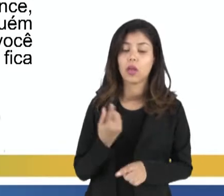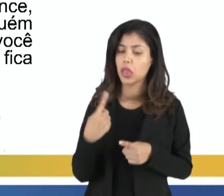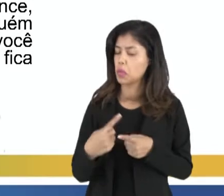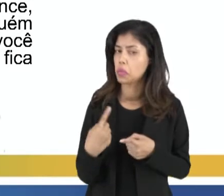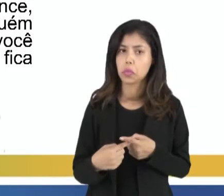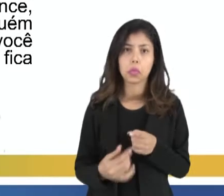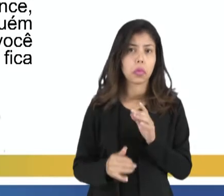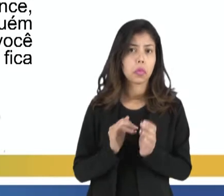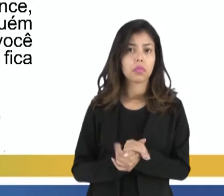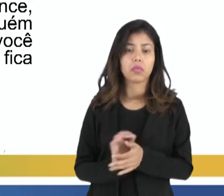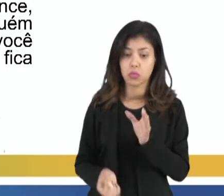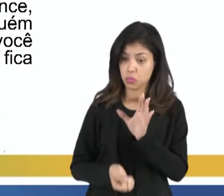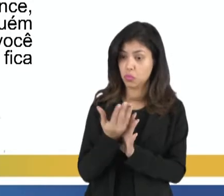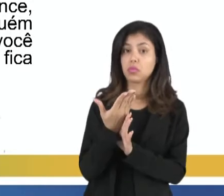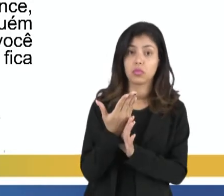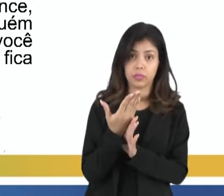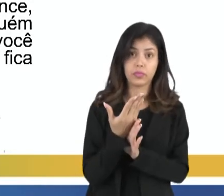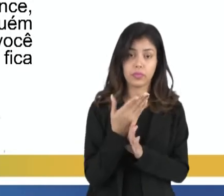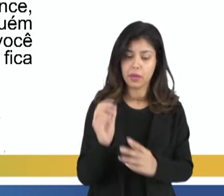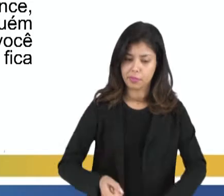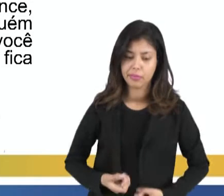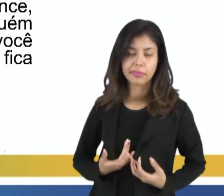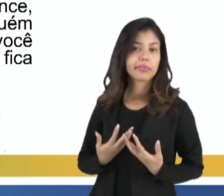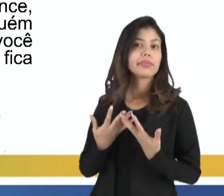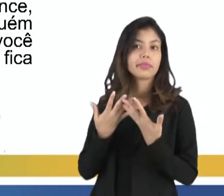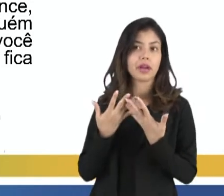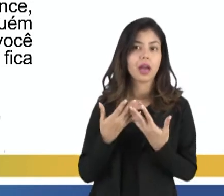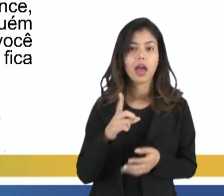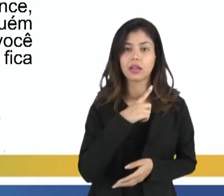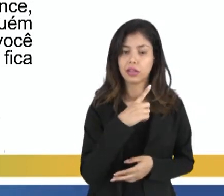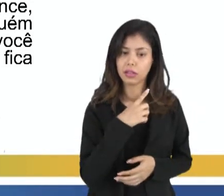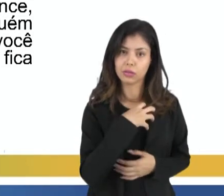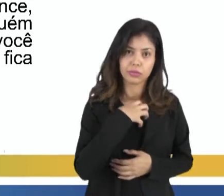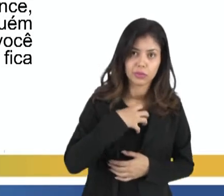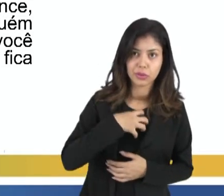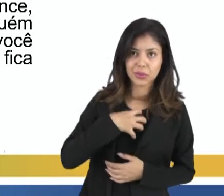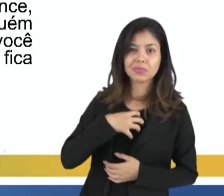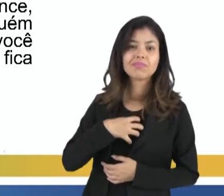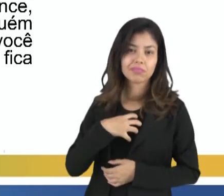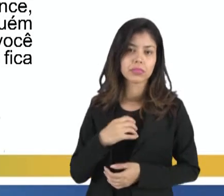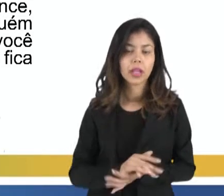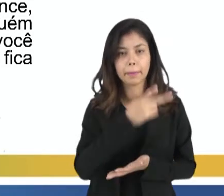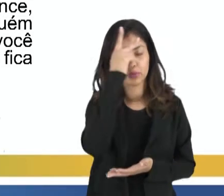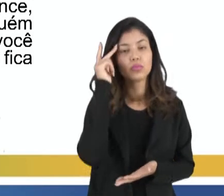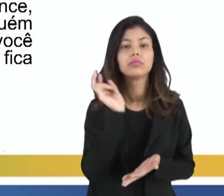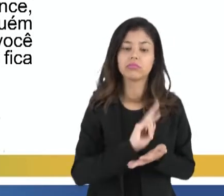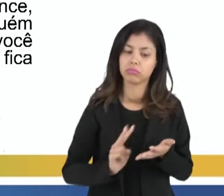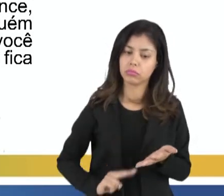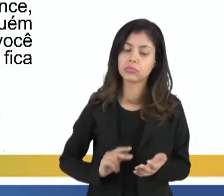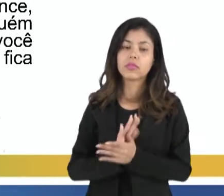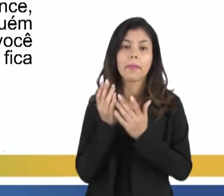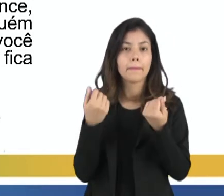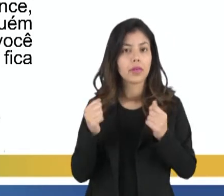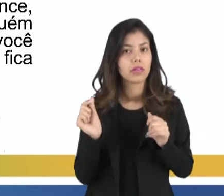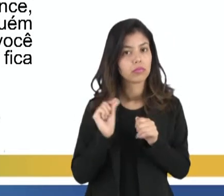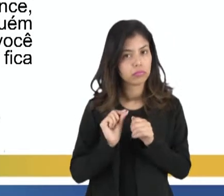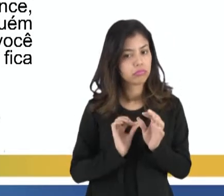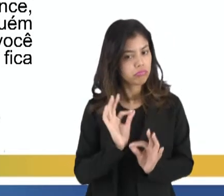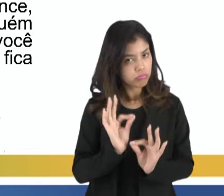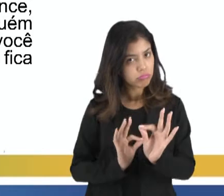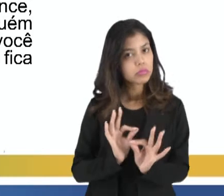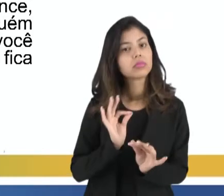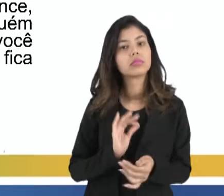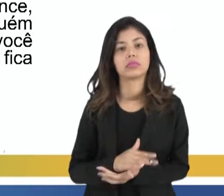foi inventada que ela vai deixar de emocionar, de causar um sentimento em quem está lendo. Então, ela precisa ser bem